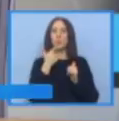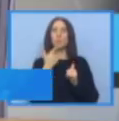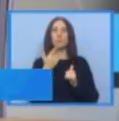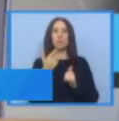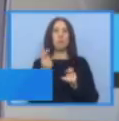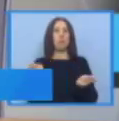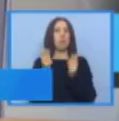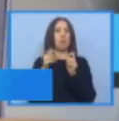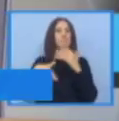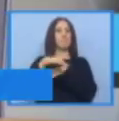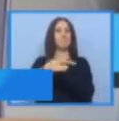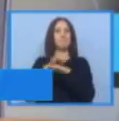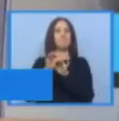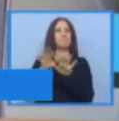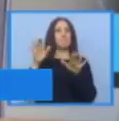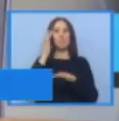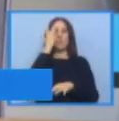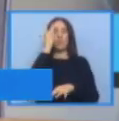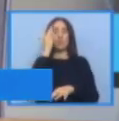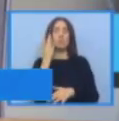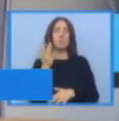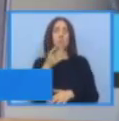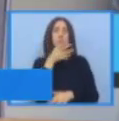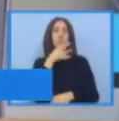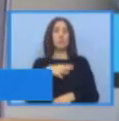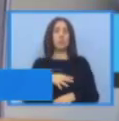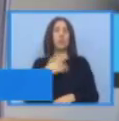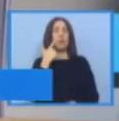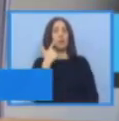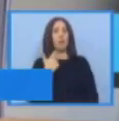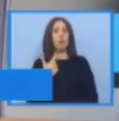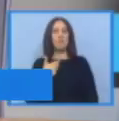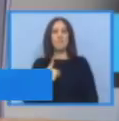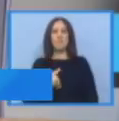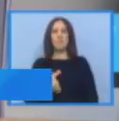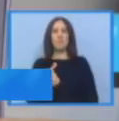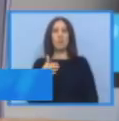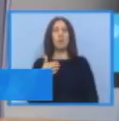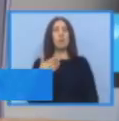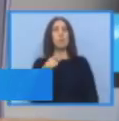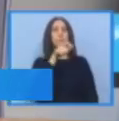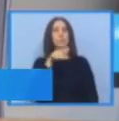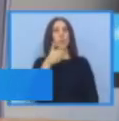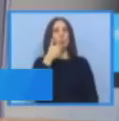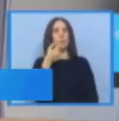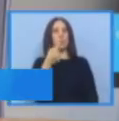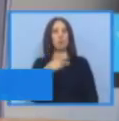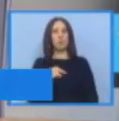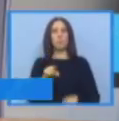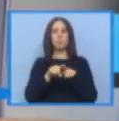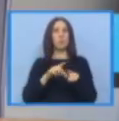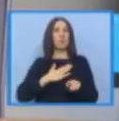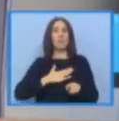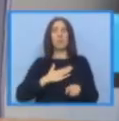cai em populismos e que, como dizias, tenderá cada vez mais a afastar gente competente da